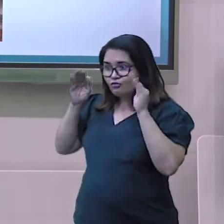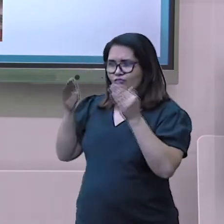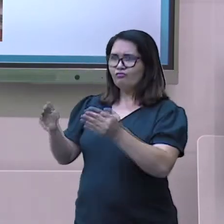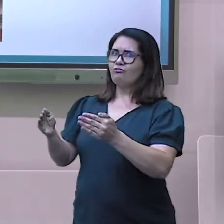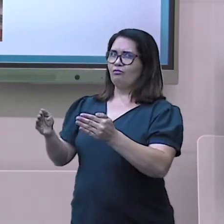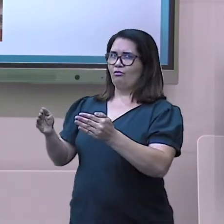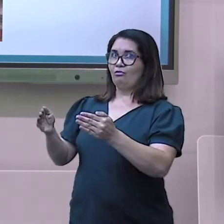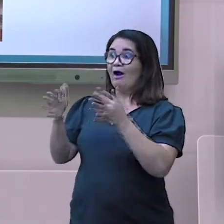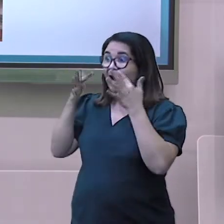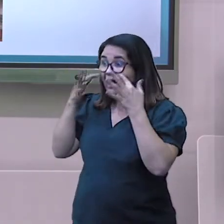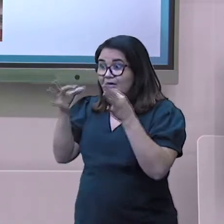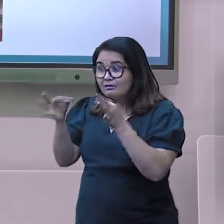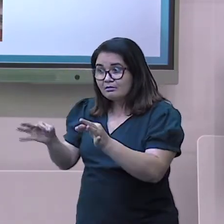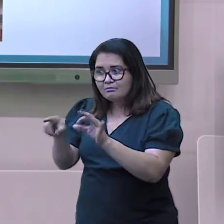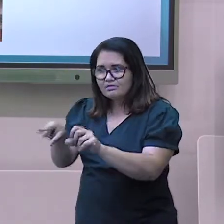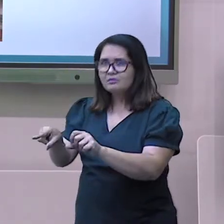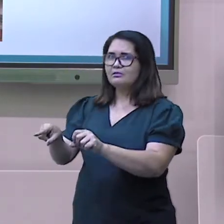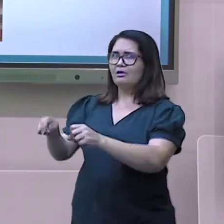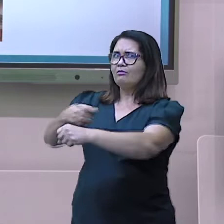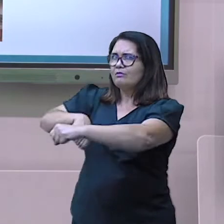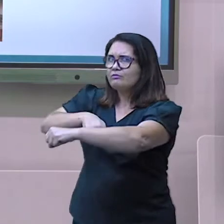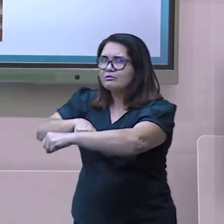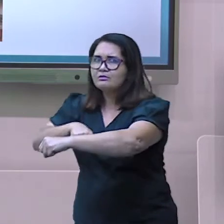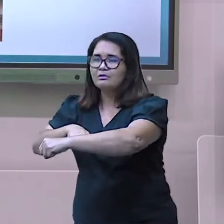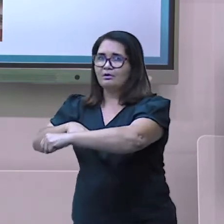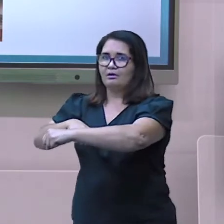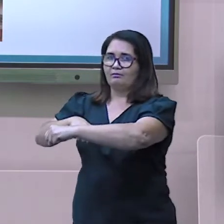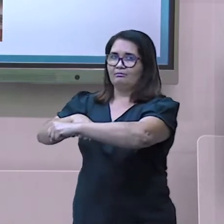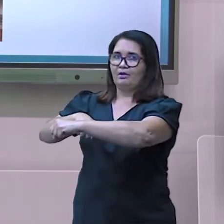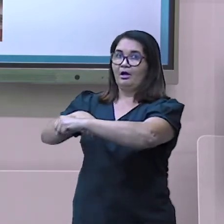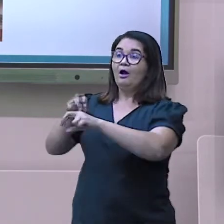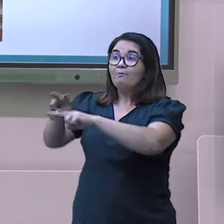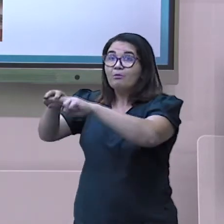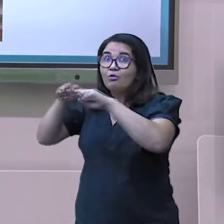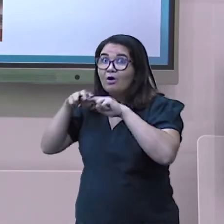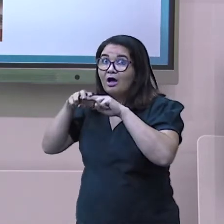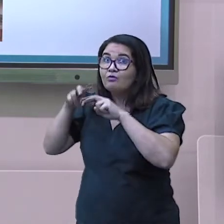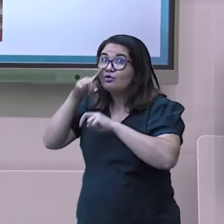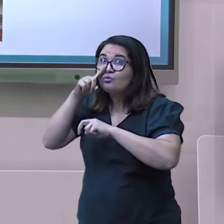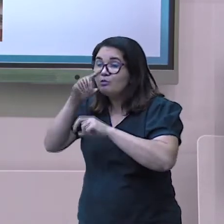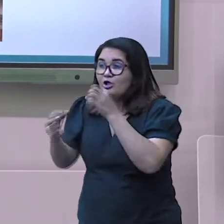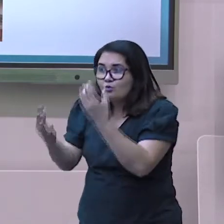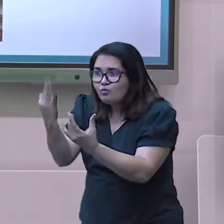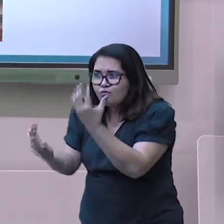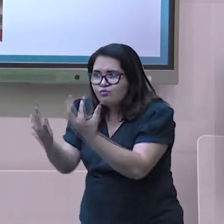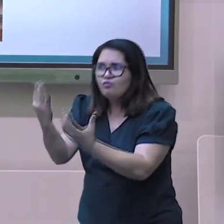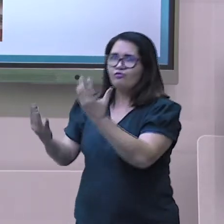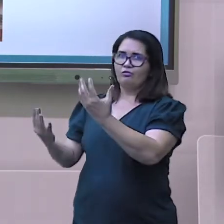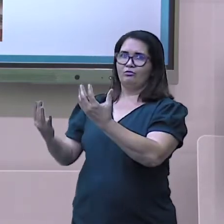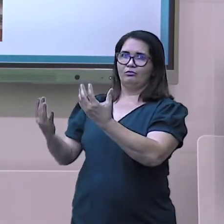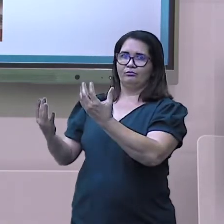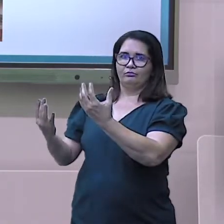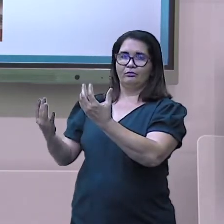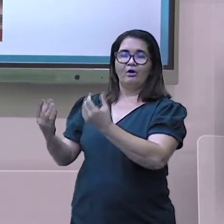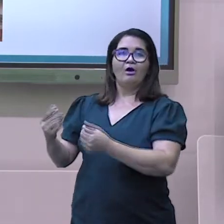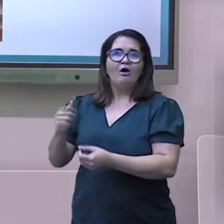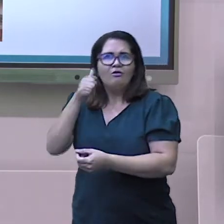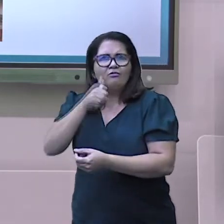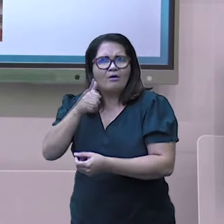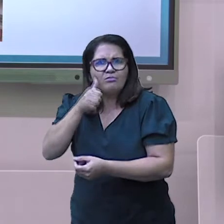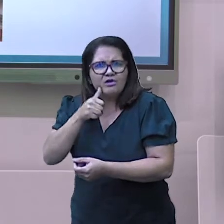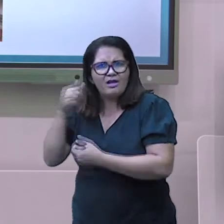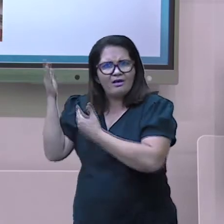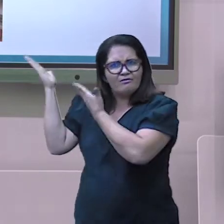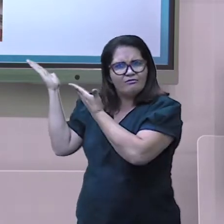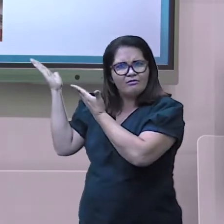costume, você acha que é uma atividade corriqueira. Mas observe aqui, temos uma panela pegando fogo.